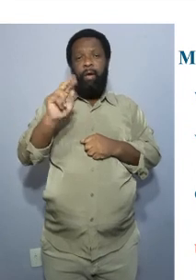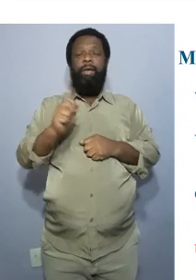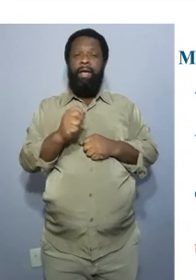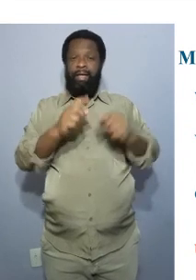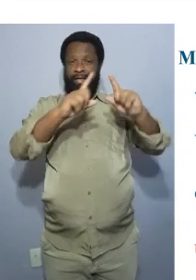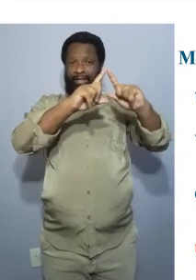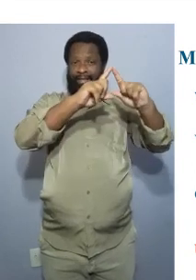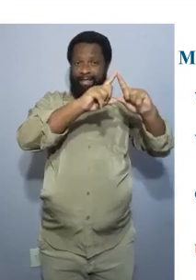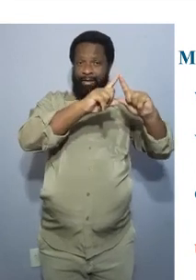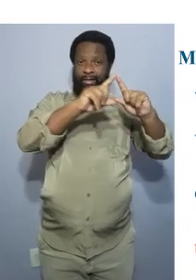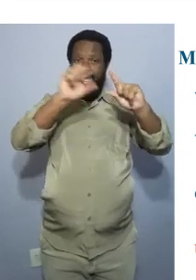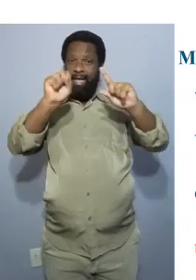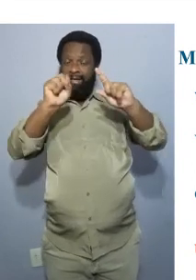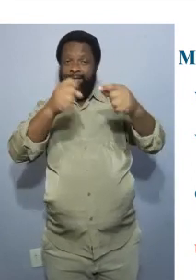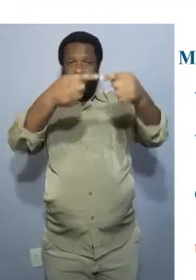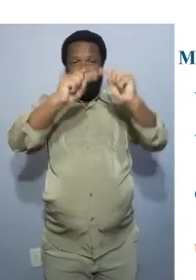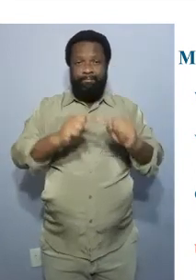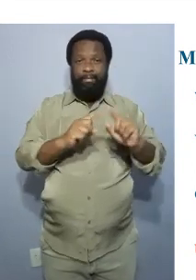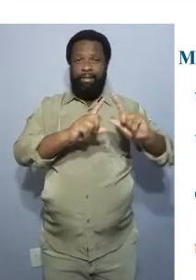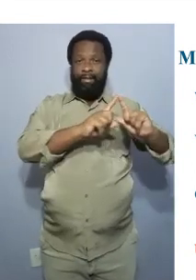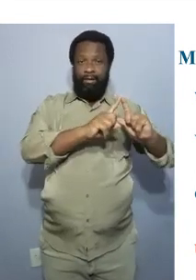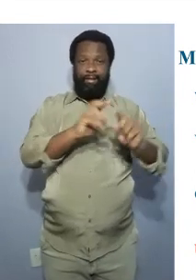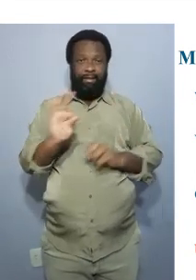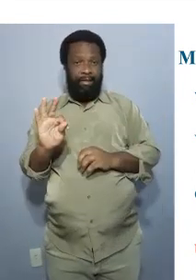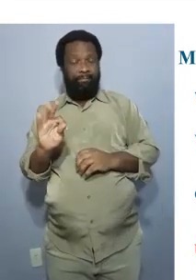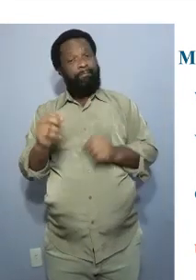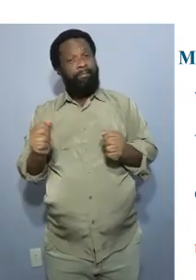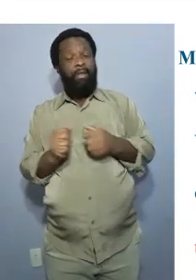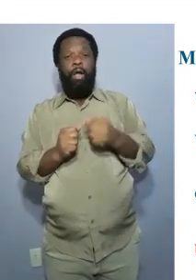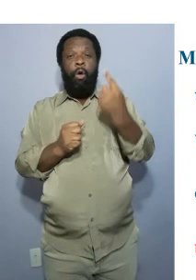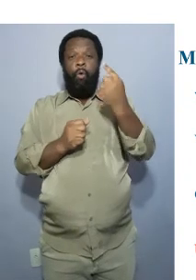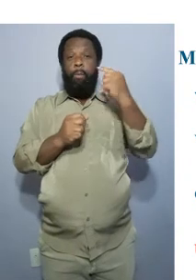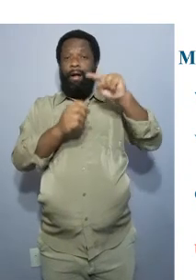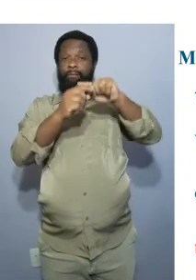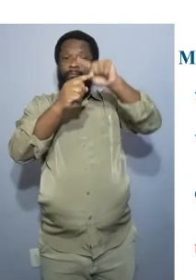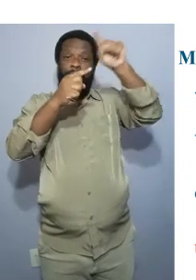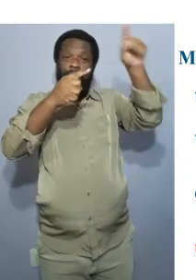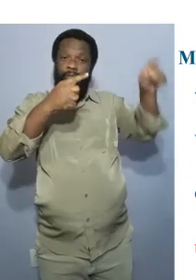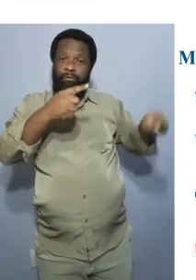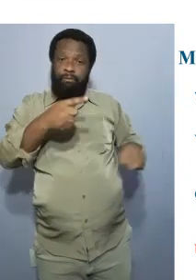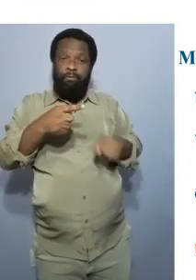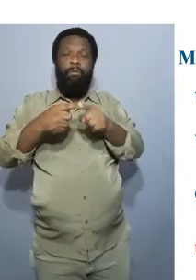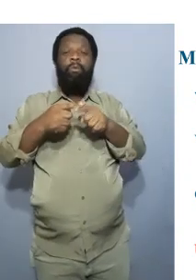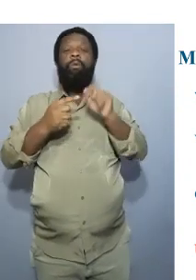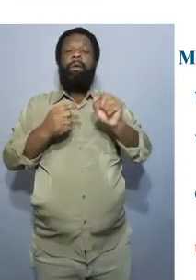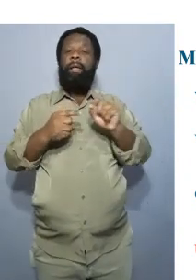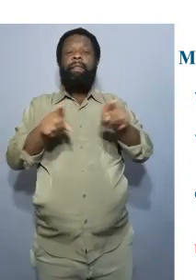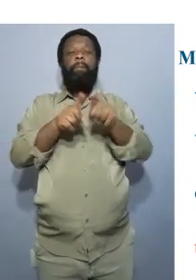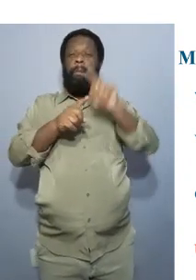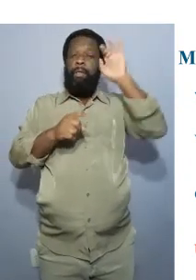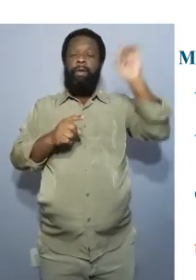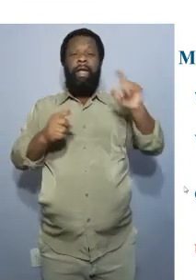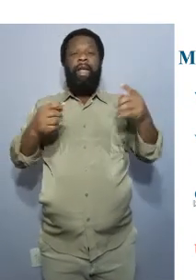ΔS sobre ΔT? Pode ser também. Então, se eu dei uma volta, 2πr sobre o tempo que levou. Mas a gente também pode